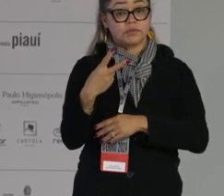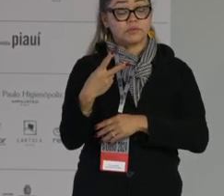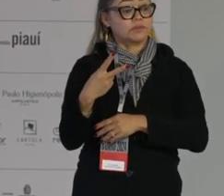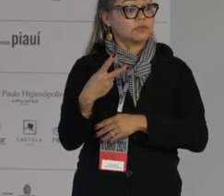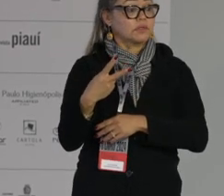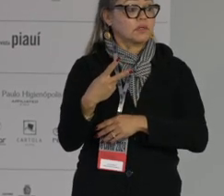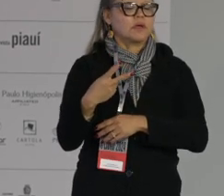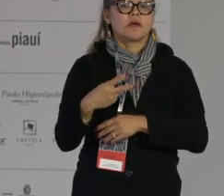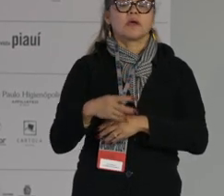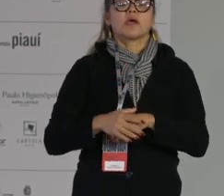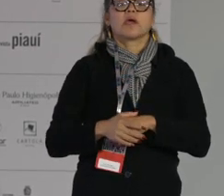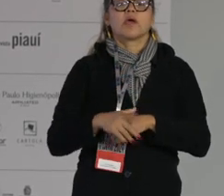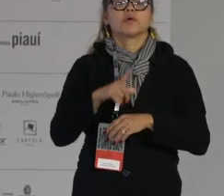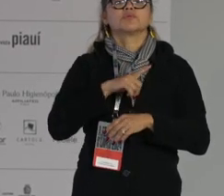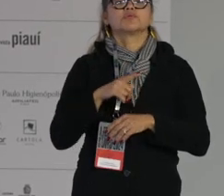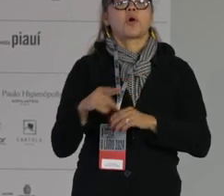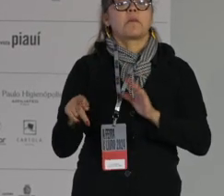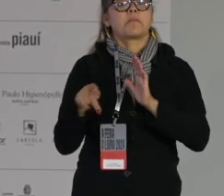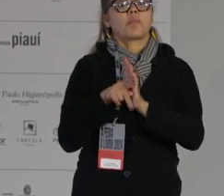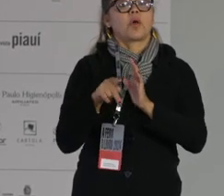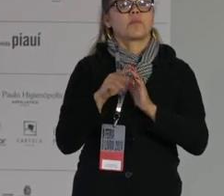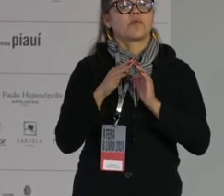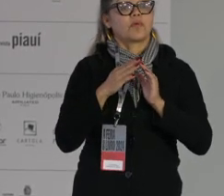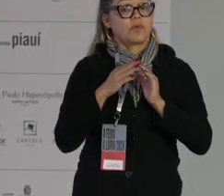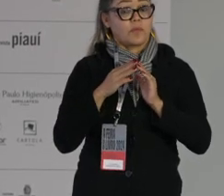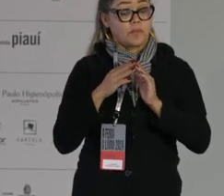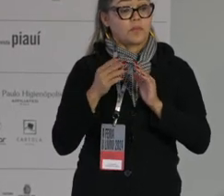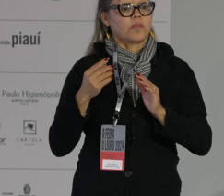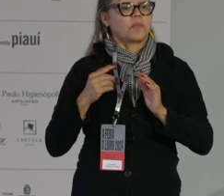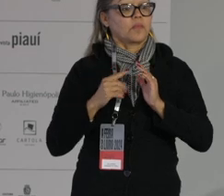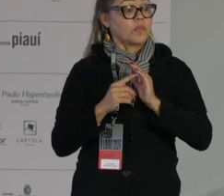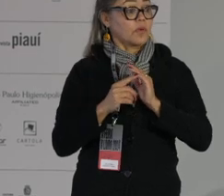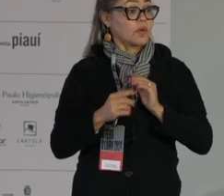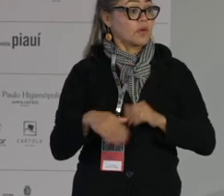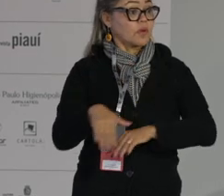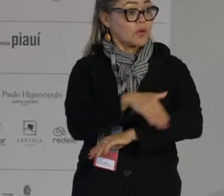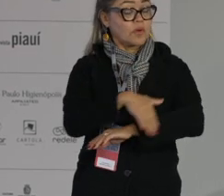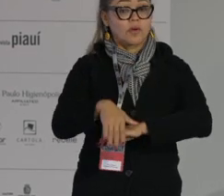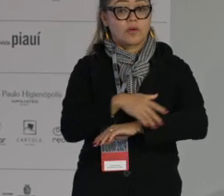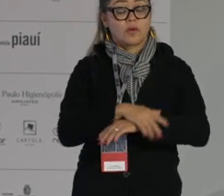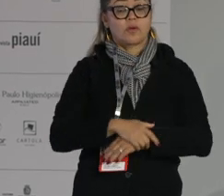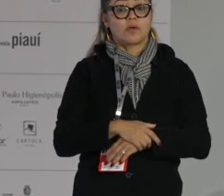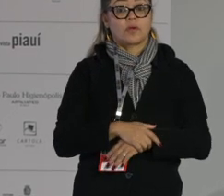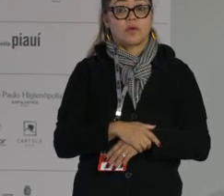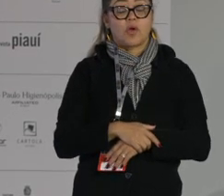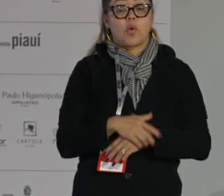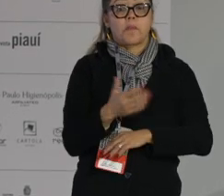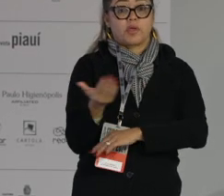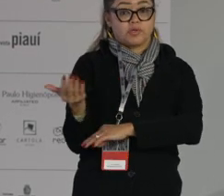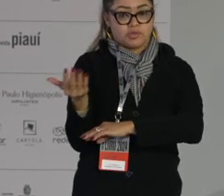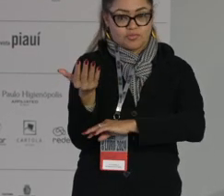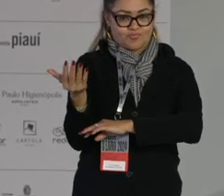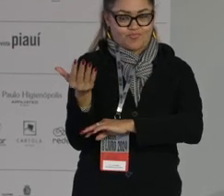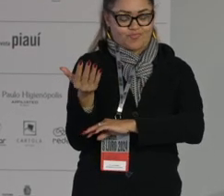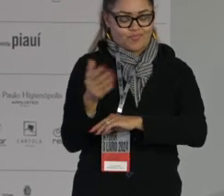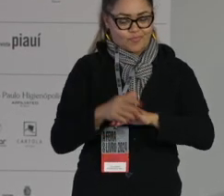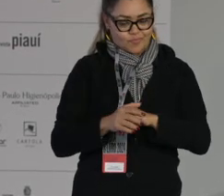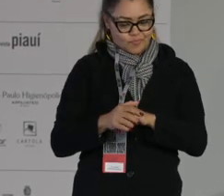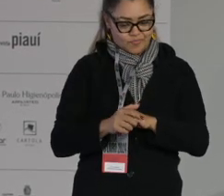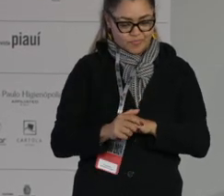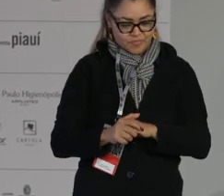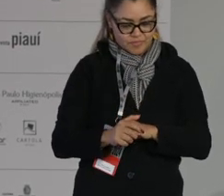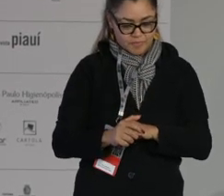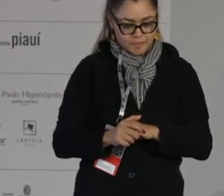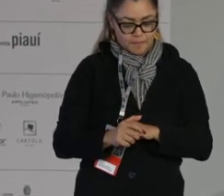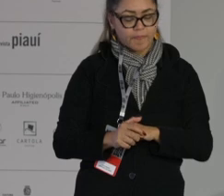em situação de rua. É uma opção filosófica baseada em Diógenes de Sinope, o único filósofo grego mendigo. Tá? E se,